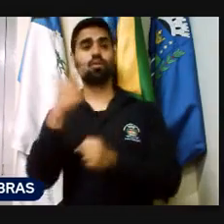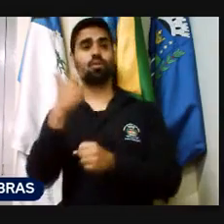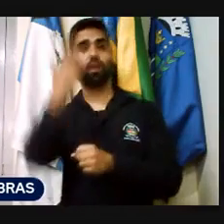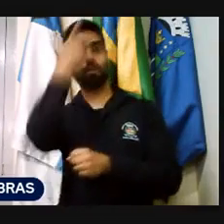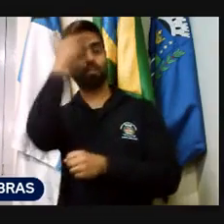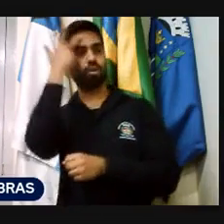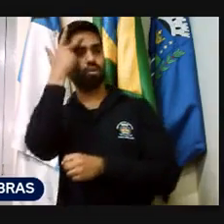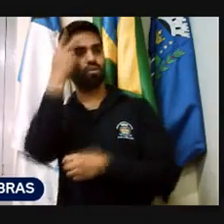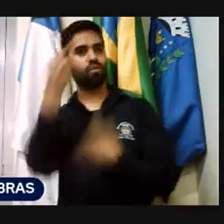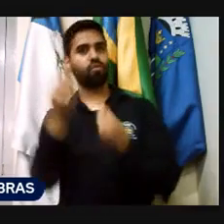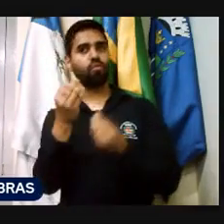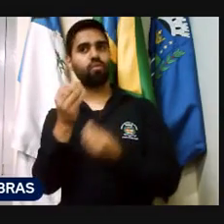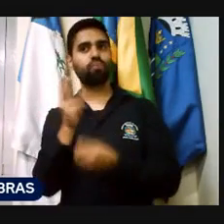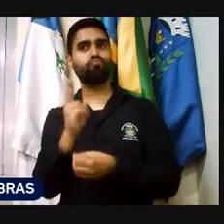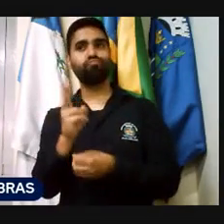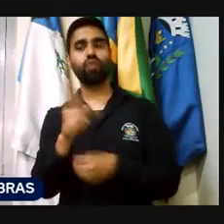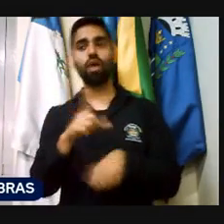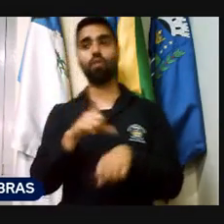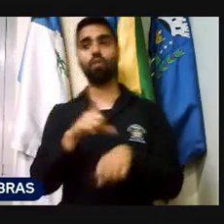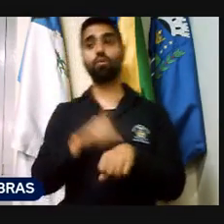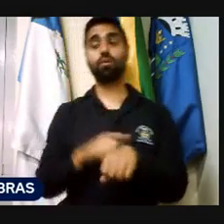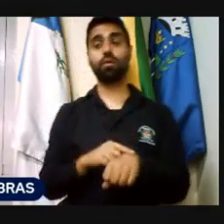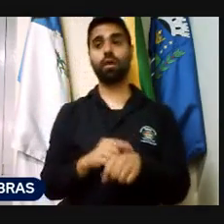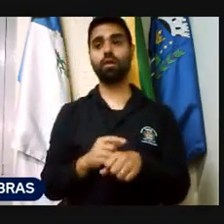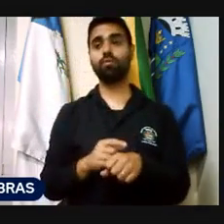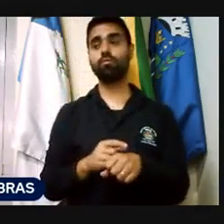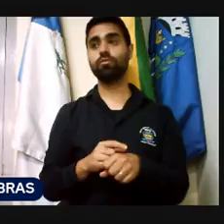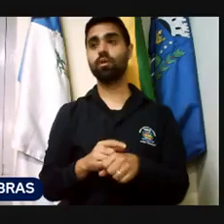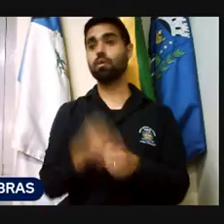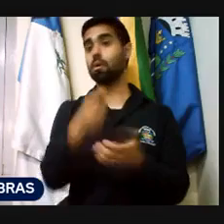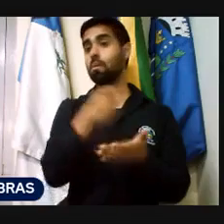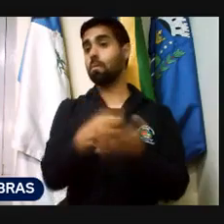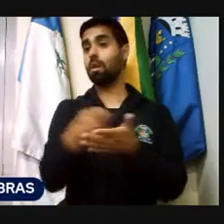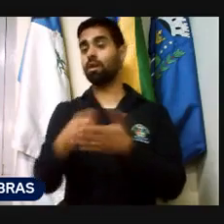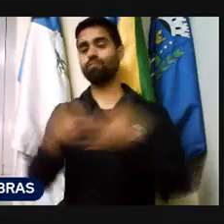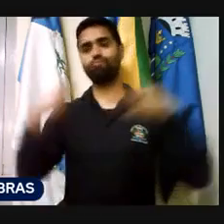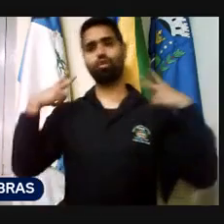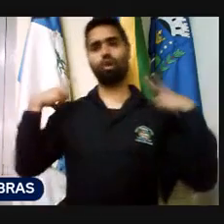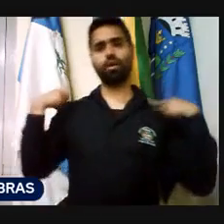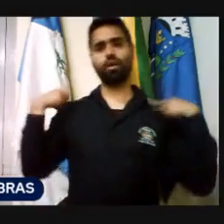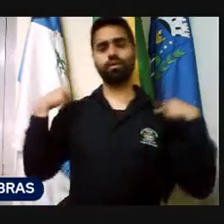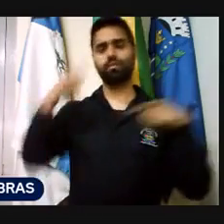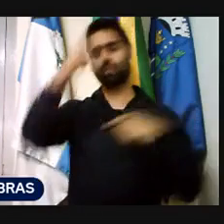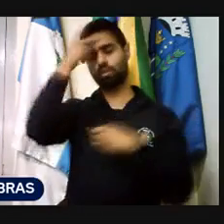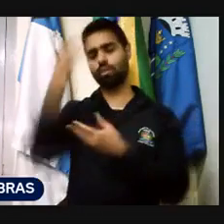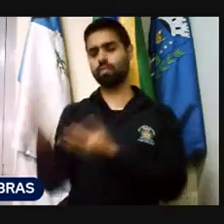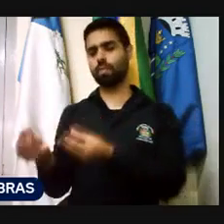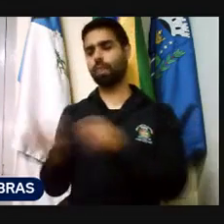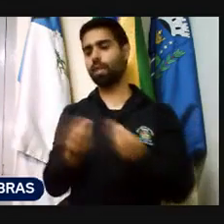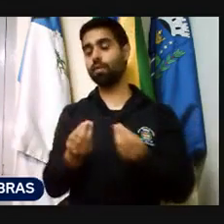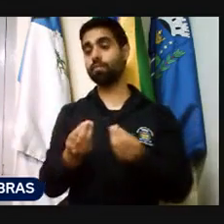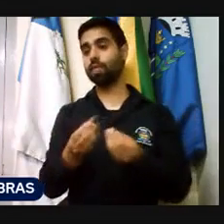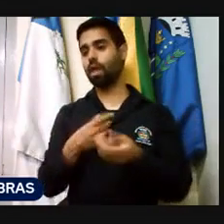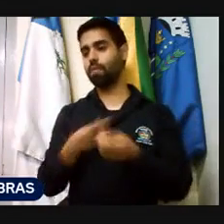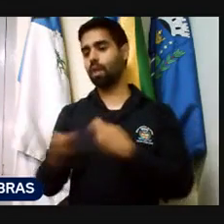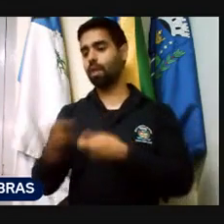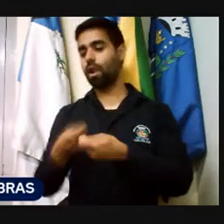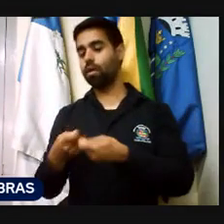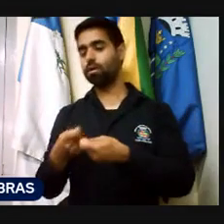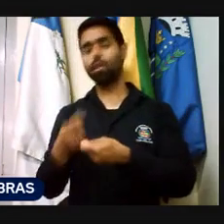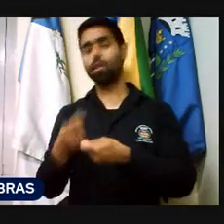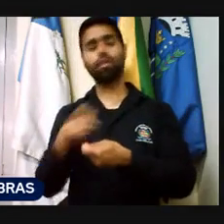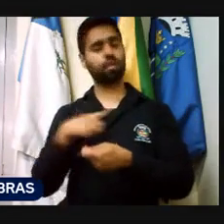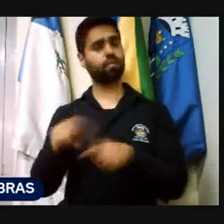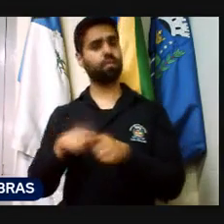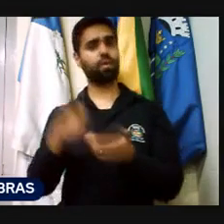como manter esses horários, pagando os motoristas e cobradores? Houve até um acordo